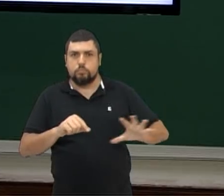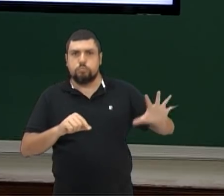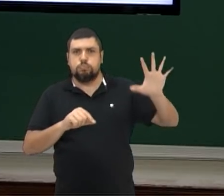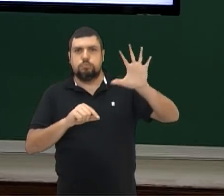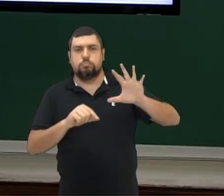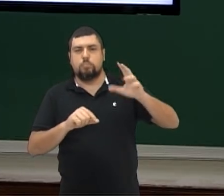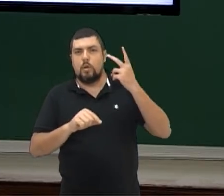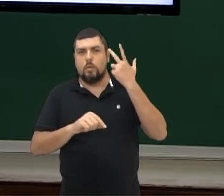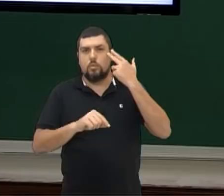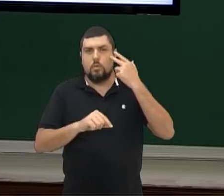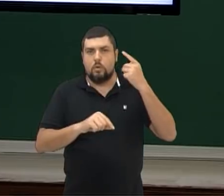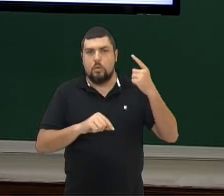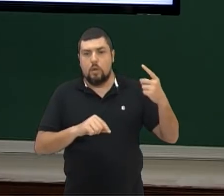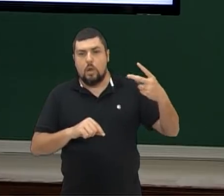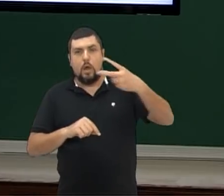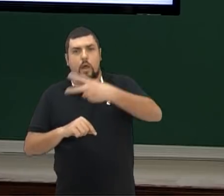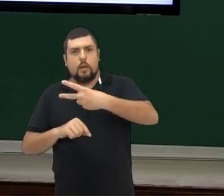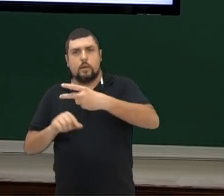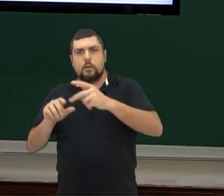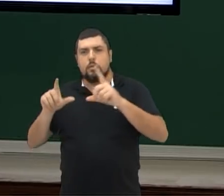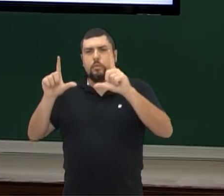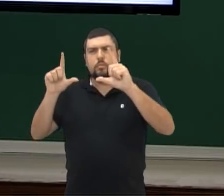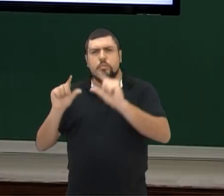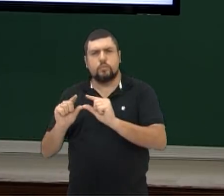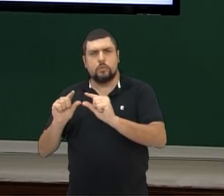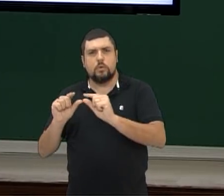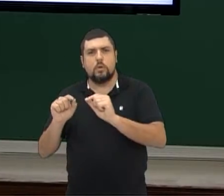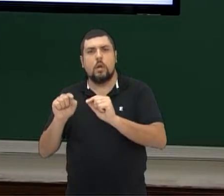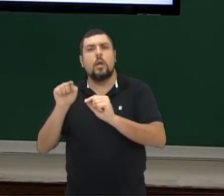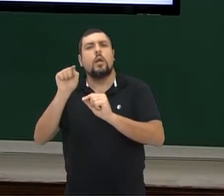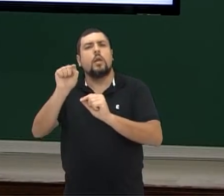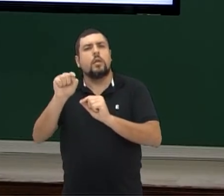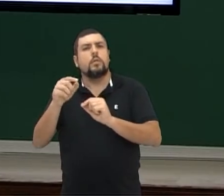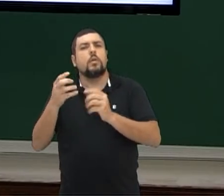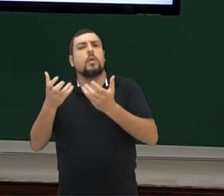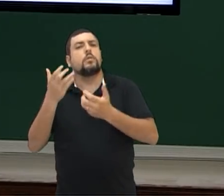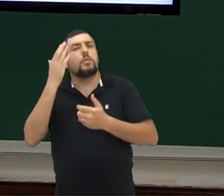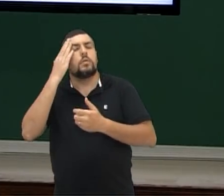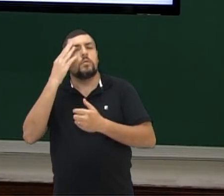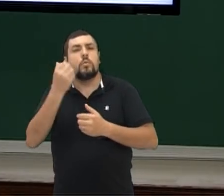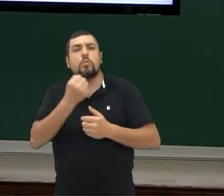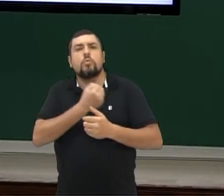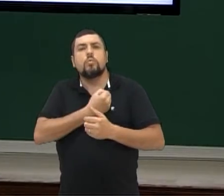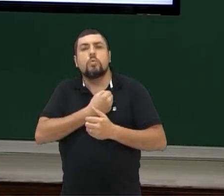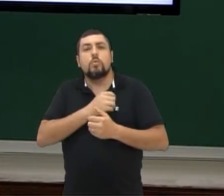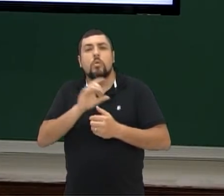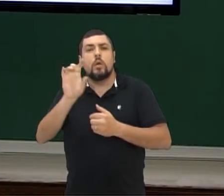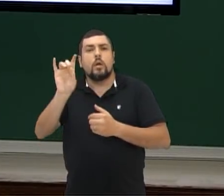tamanho padrão e ele quer saber quais os pontos seriam